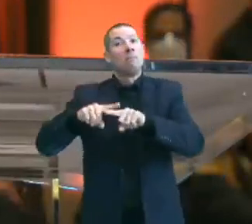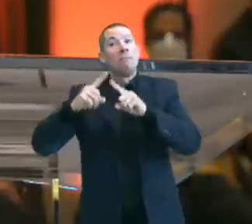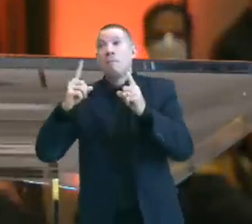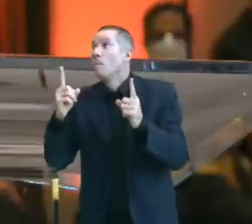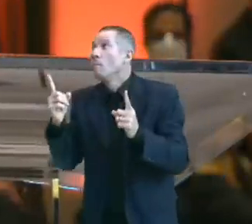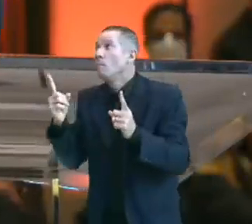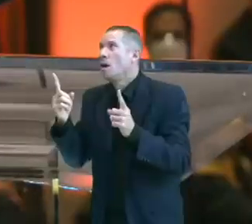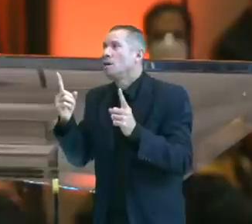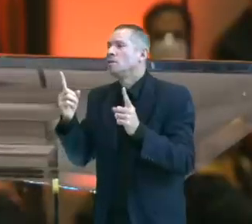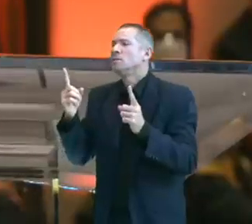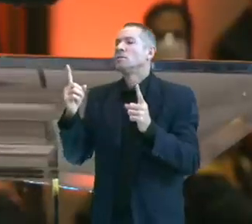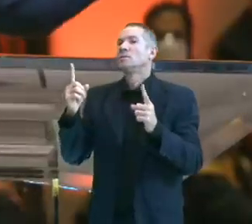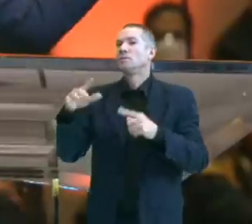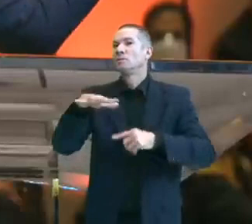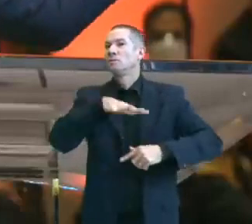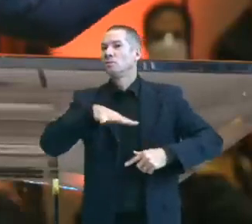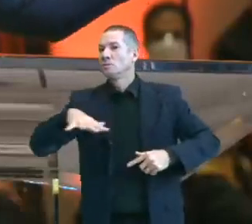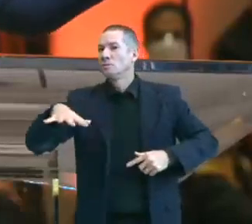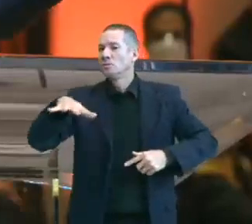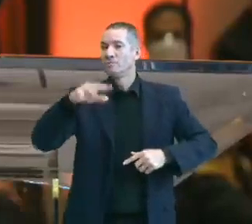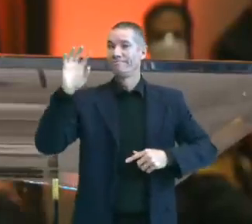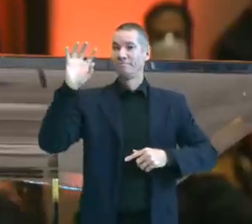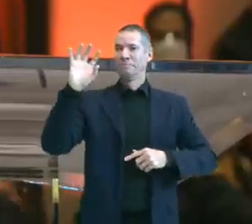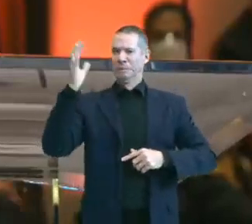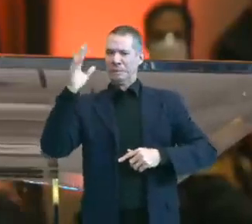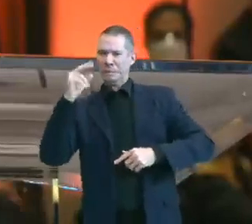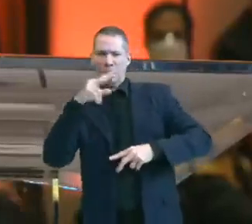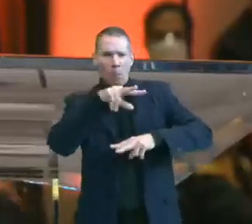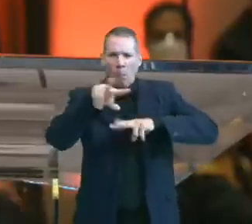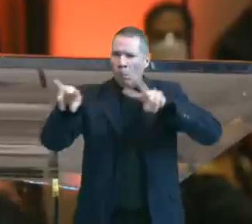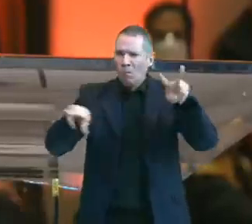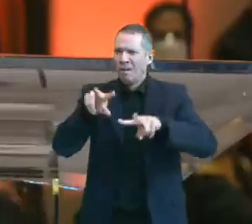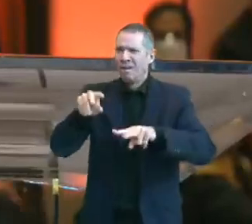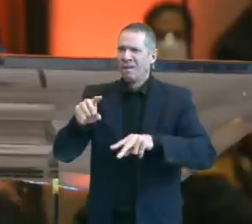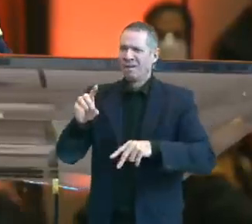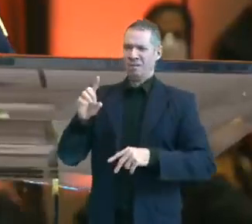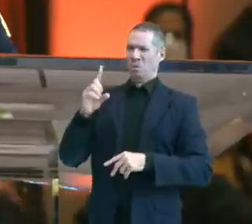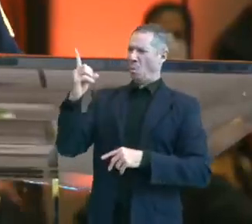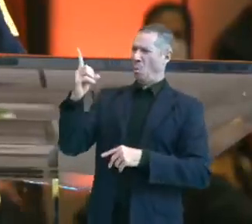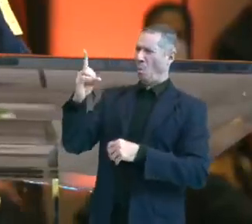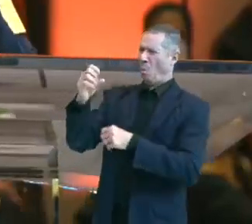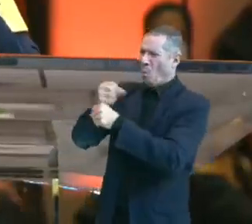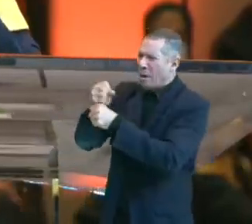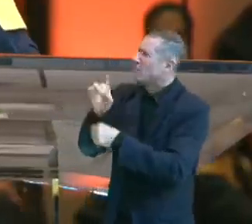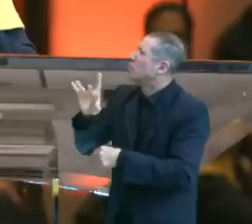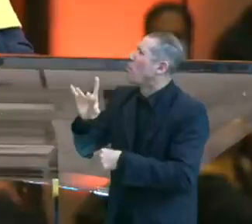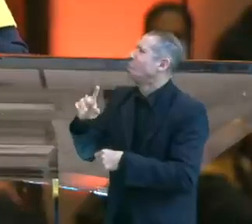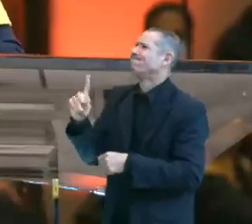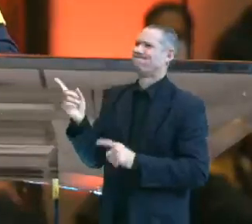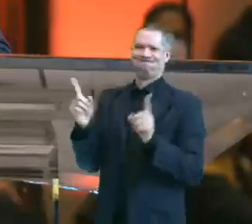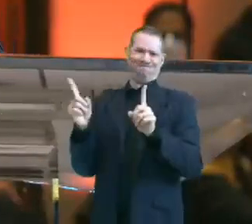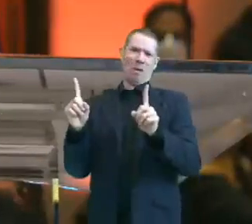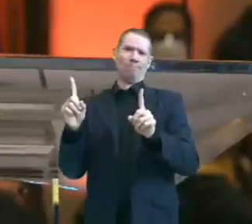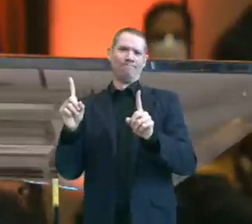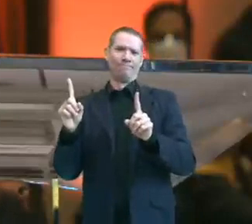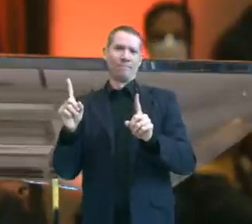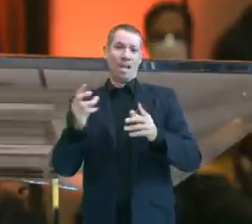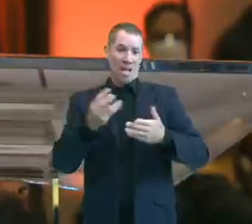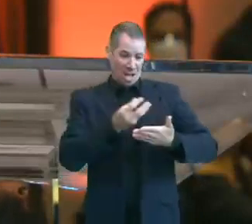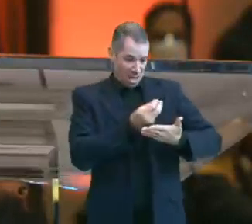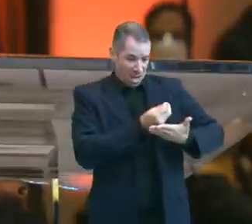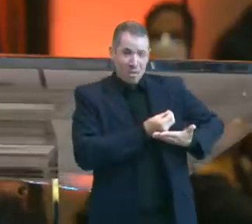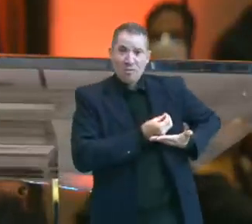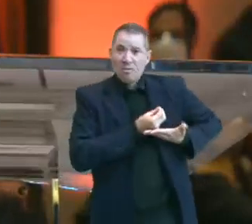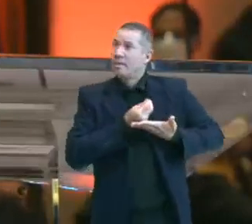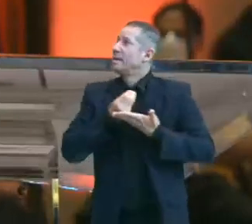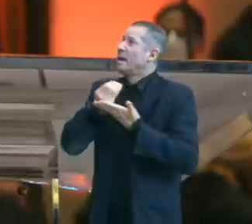Mas diante disso, diante dessas coisas que eu estou vendo aqui, não dá para ficar mais só um ano. Nesse momento eu te entrego a minha vida